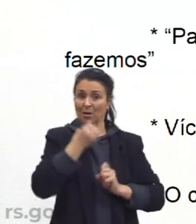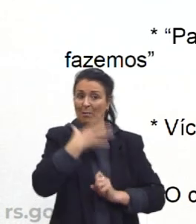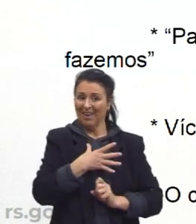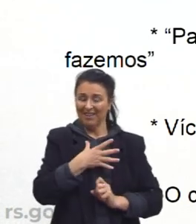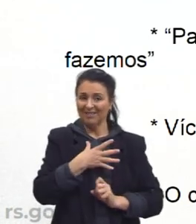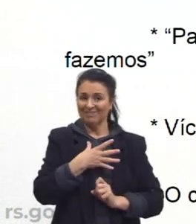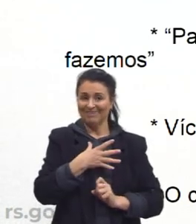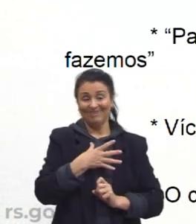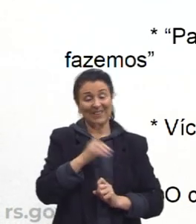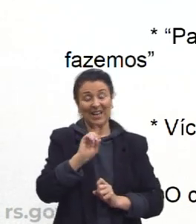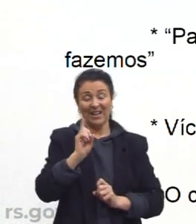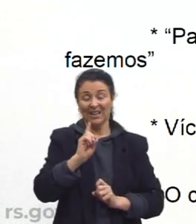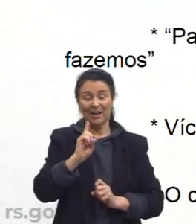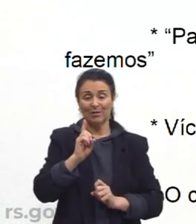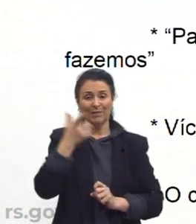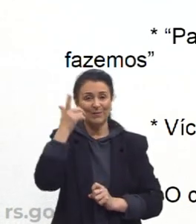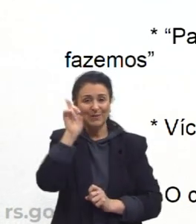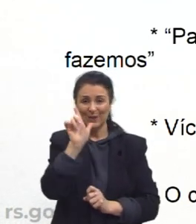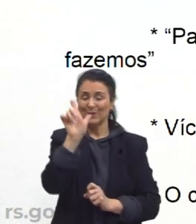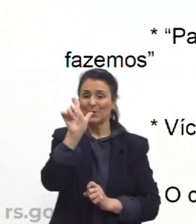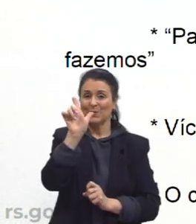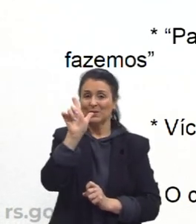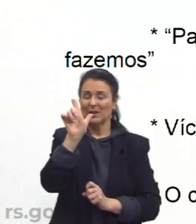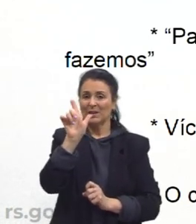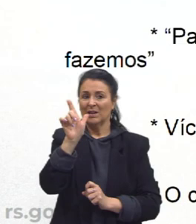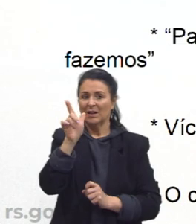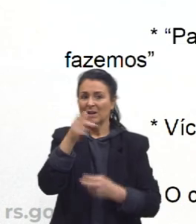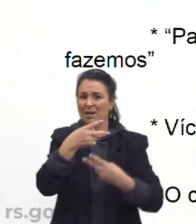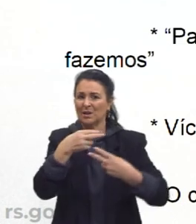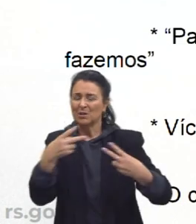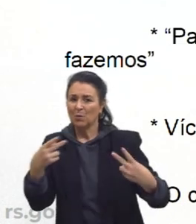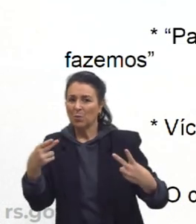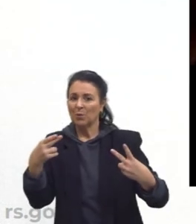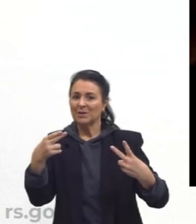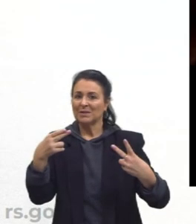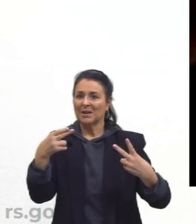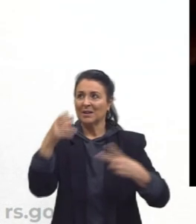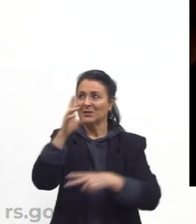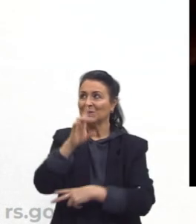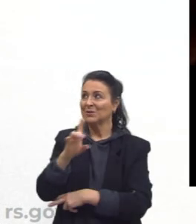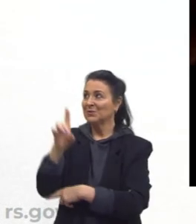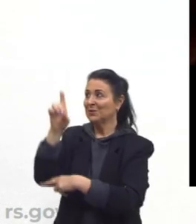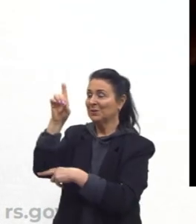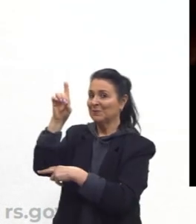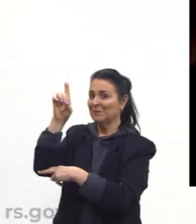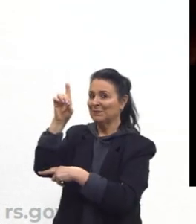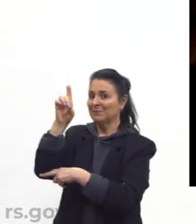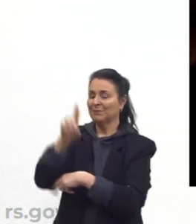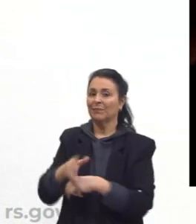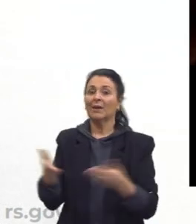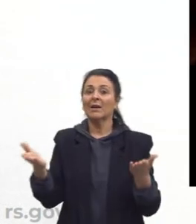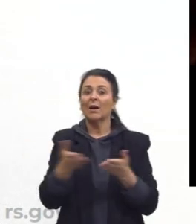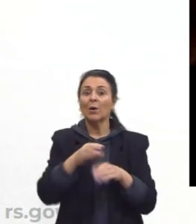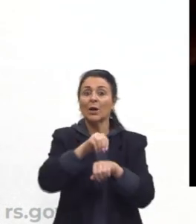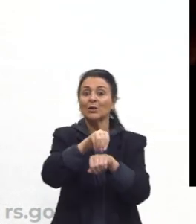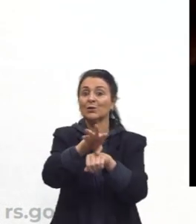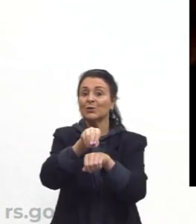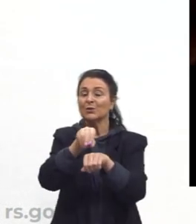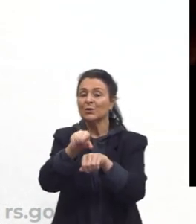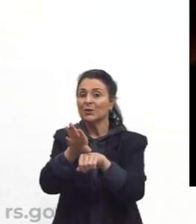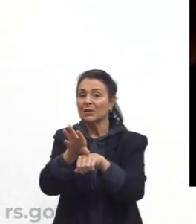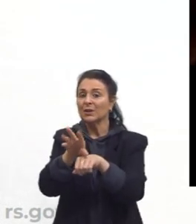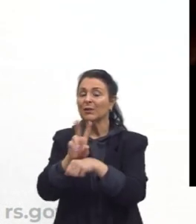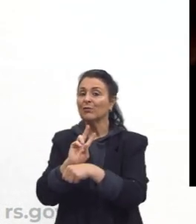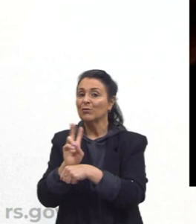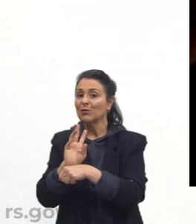a cansaria o os os benefícios né dos reinos do reino Divino turma como sugestão que deixa